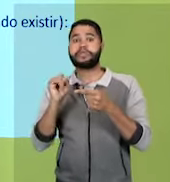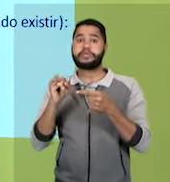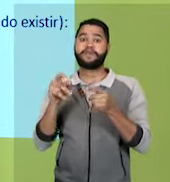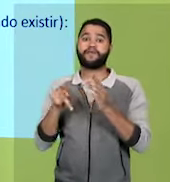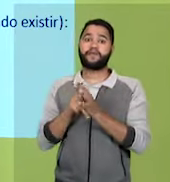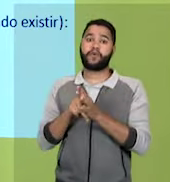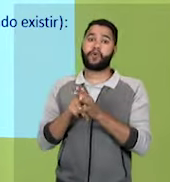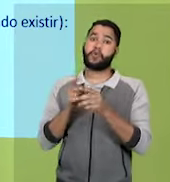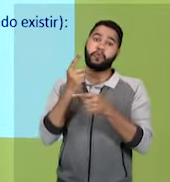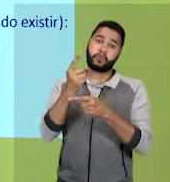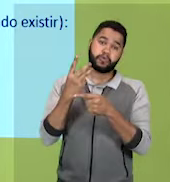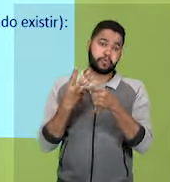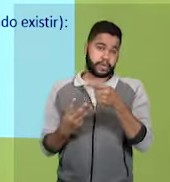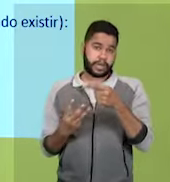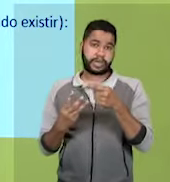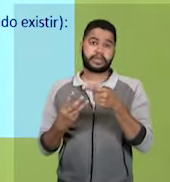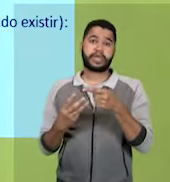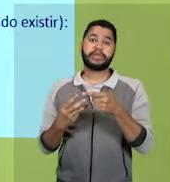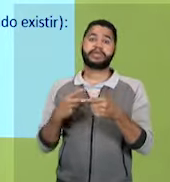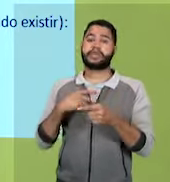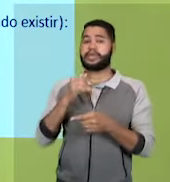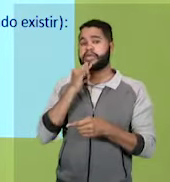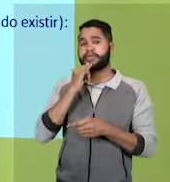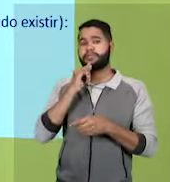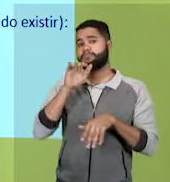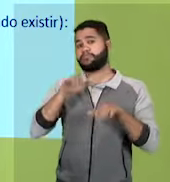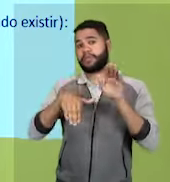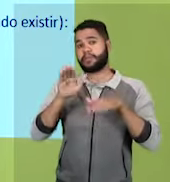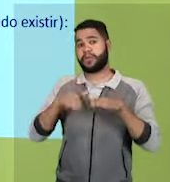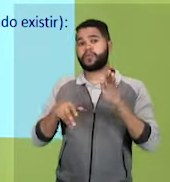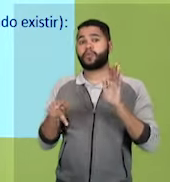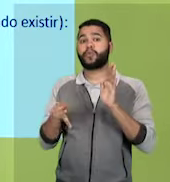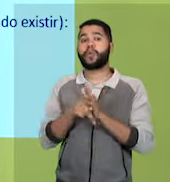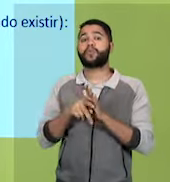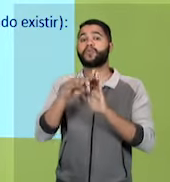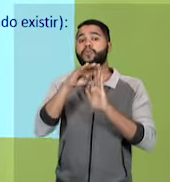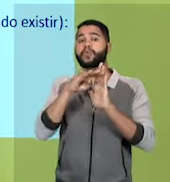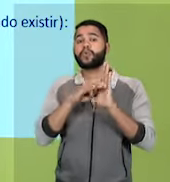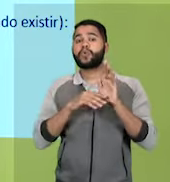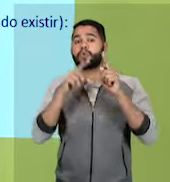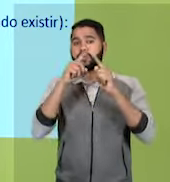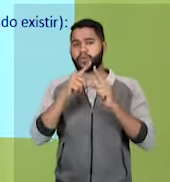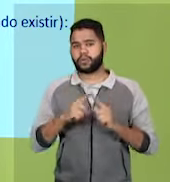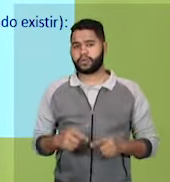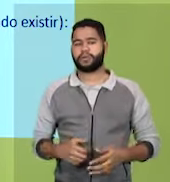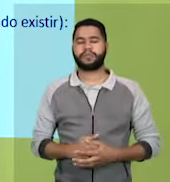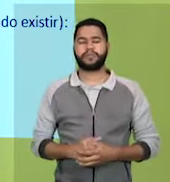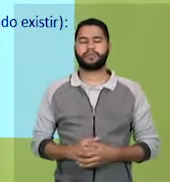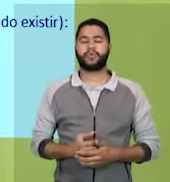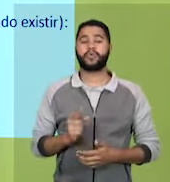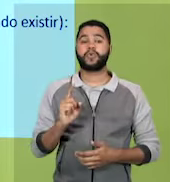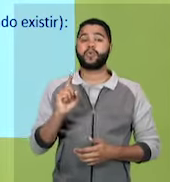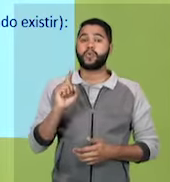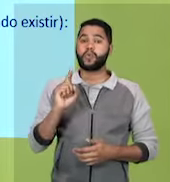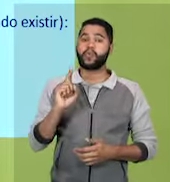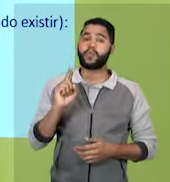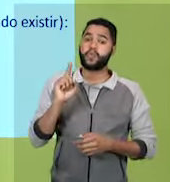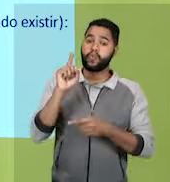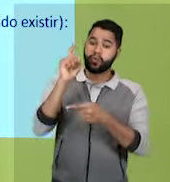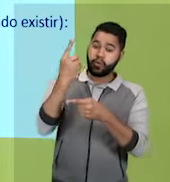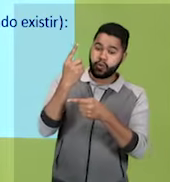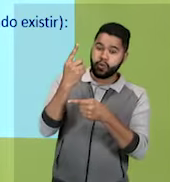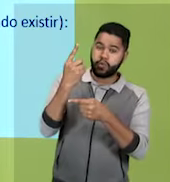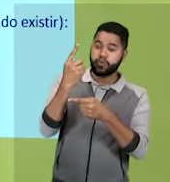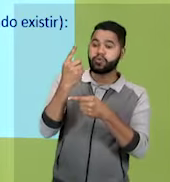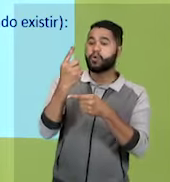sobre 3, e por aí vai. E passa na forma fracionária 1 sobre o valor do